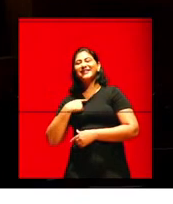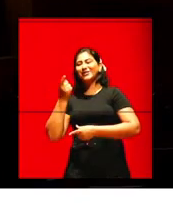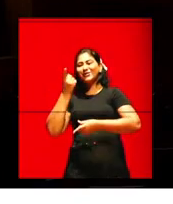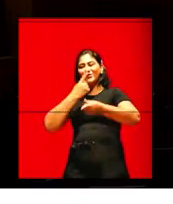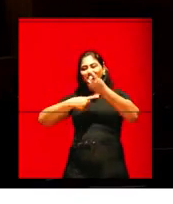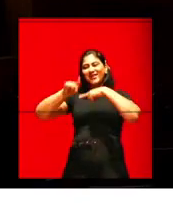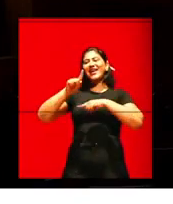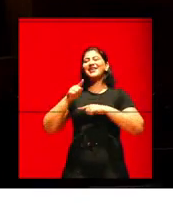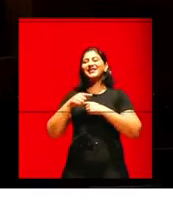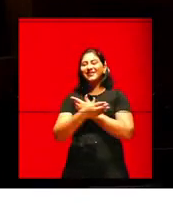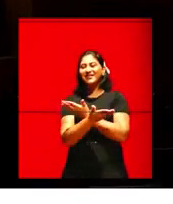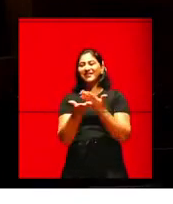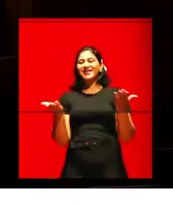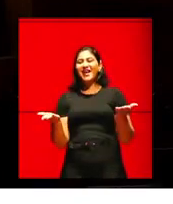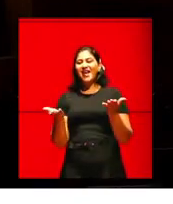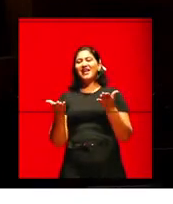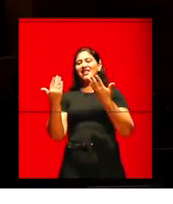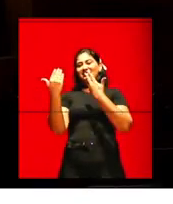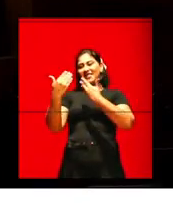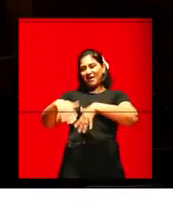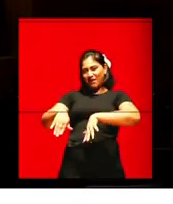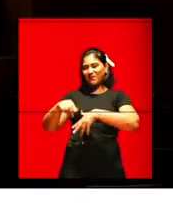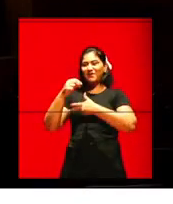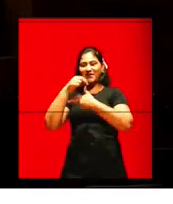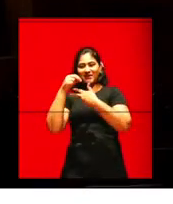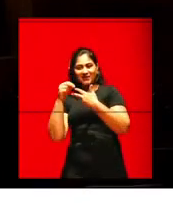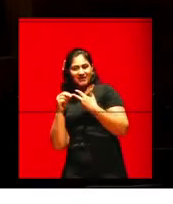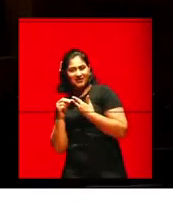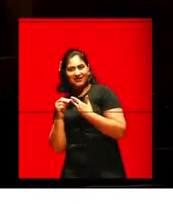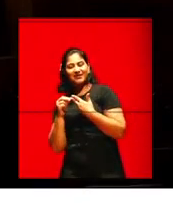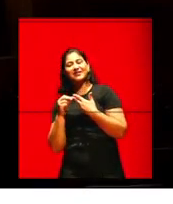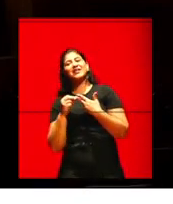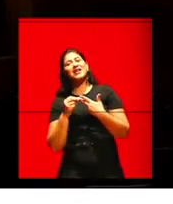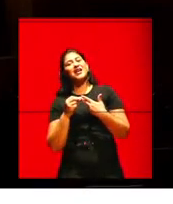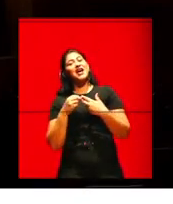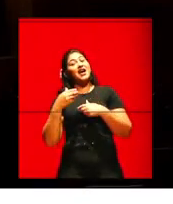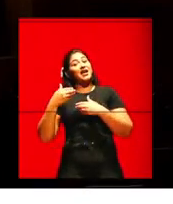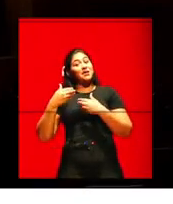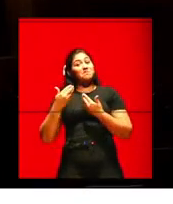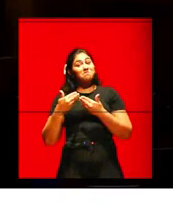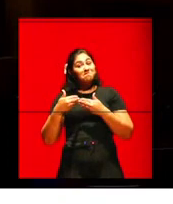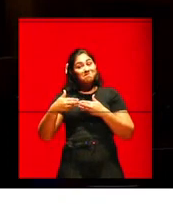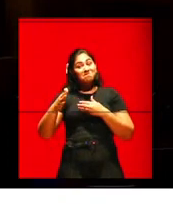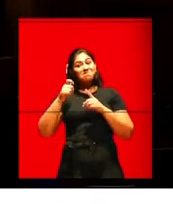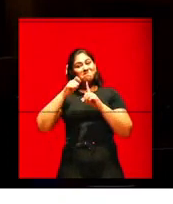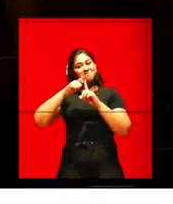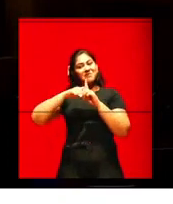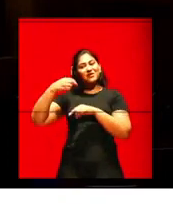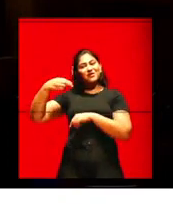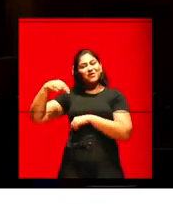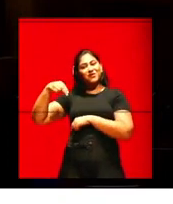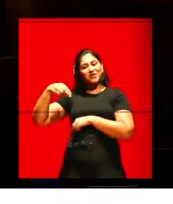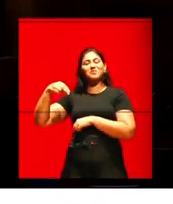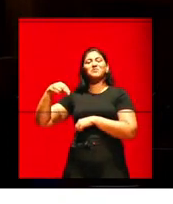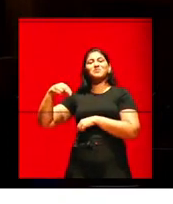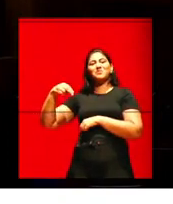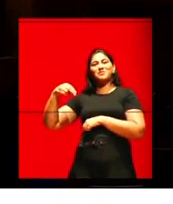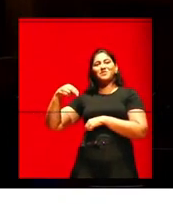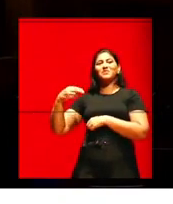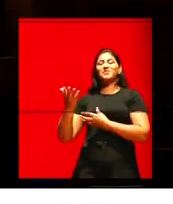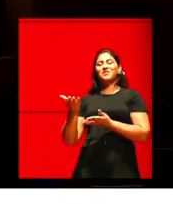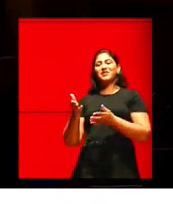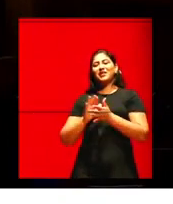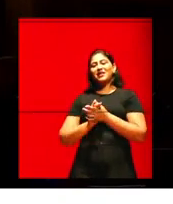para vocês nas avaliações que vocês vão fazer no mês de novembro e no resto do ano, é claro, tá bom?